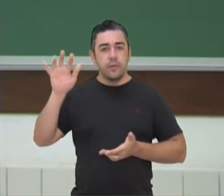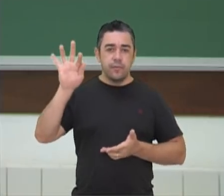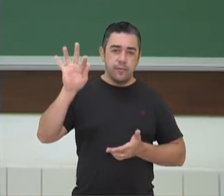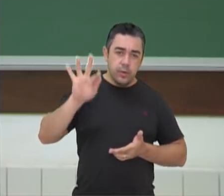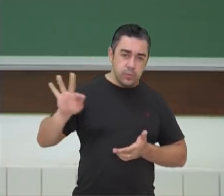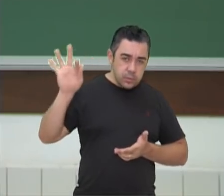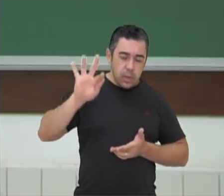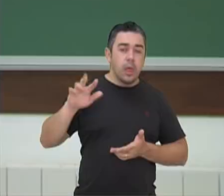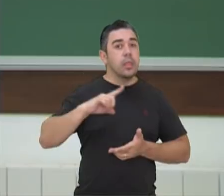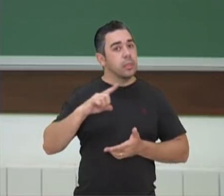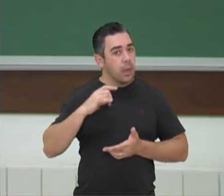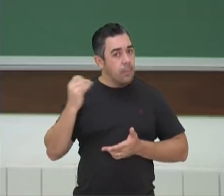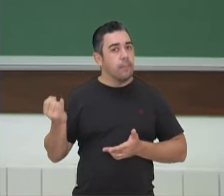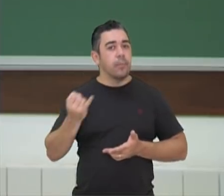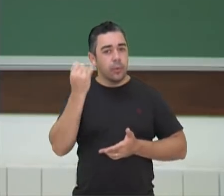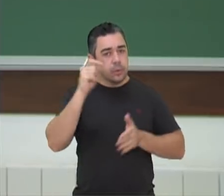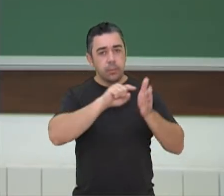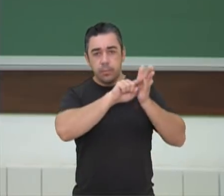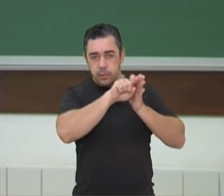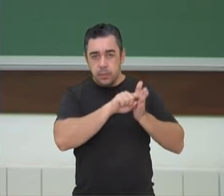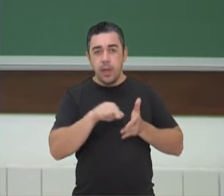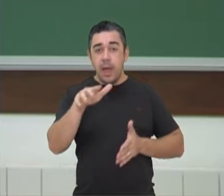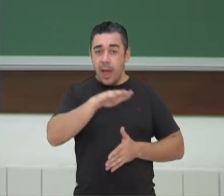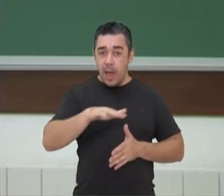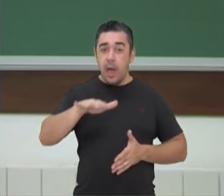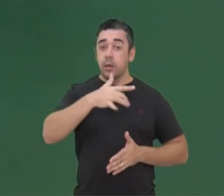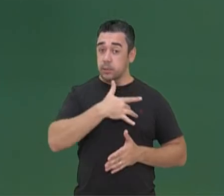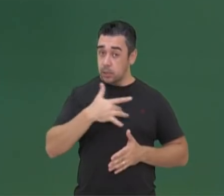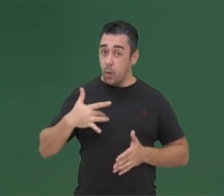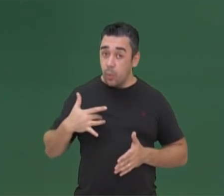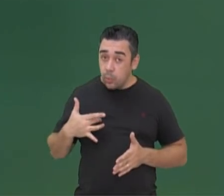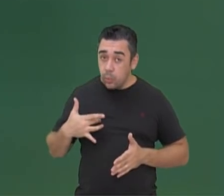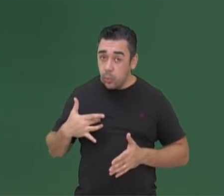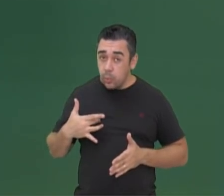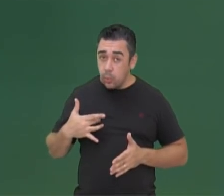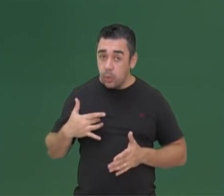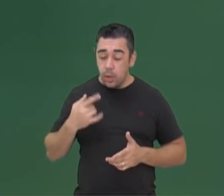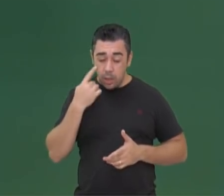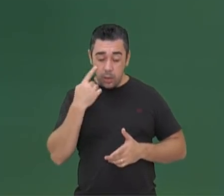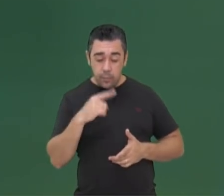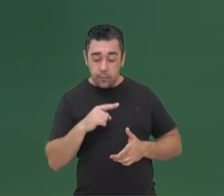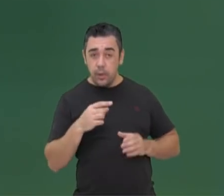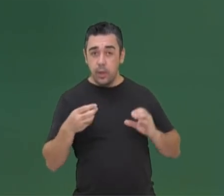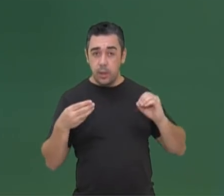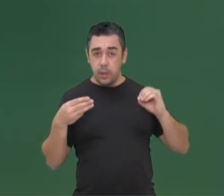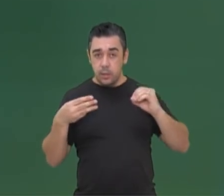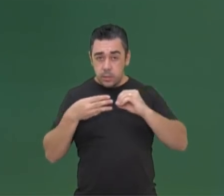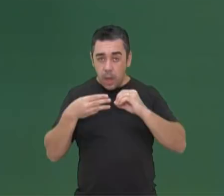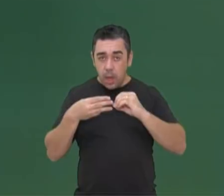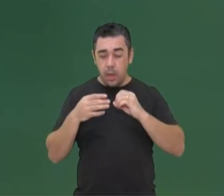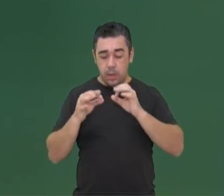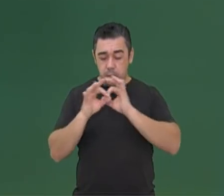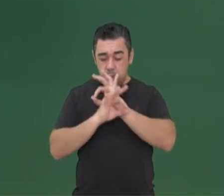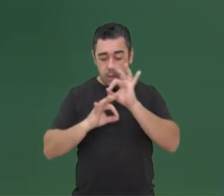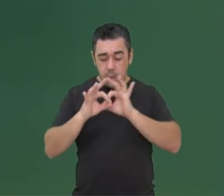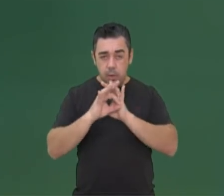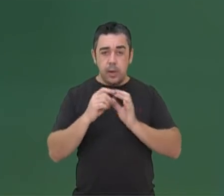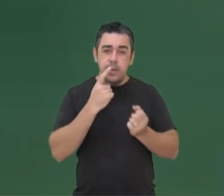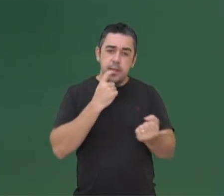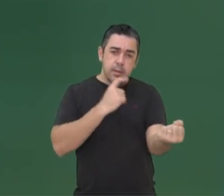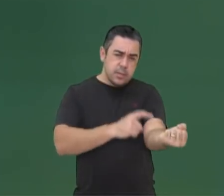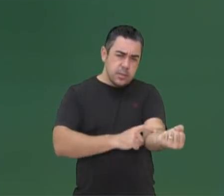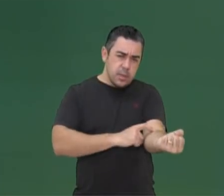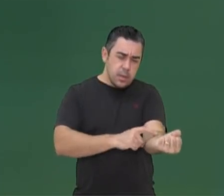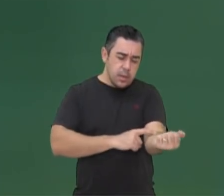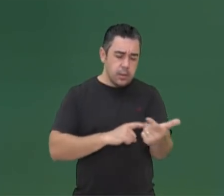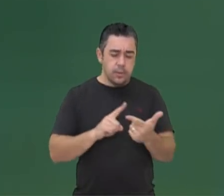muito importantes, principalmente na área da saúde, visualização de células, da célula sanguínea, no descobrimento